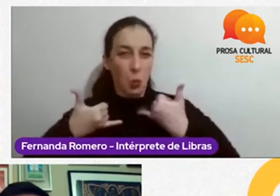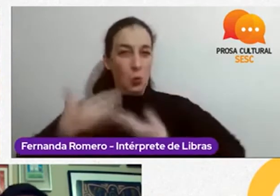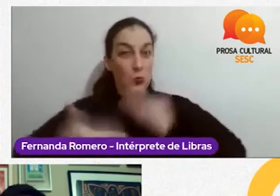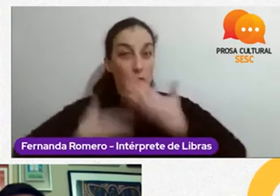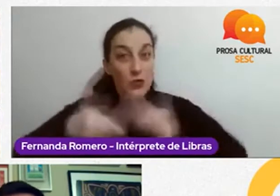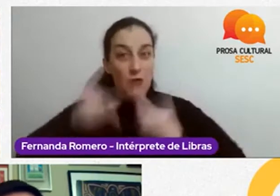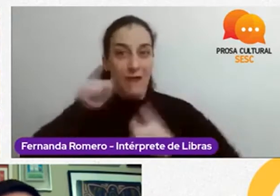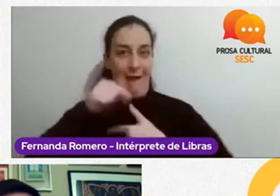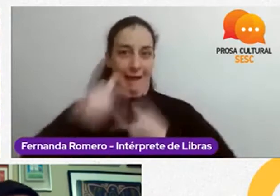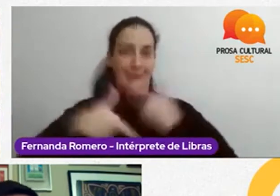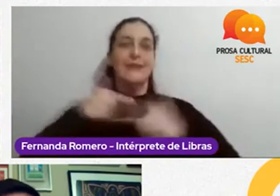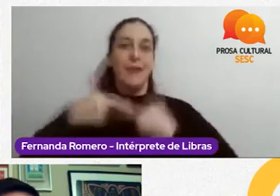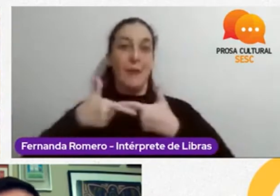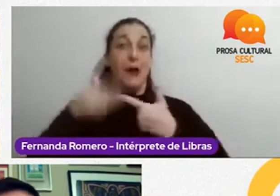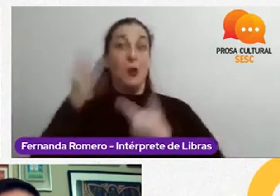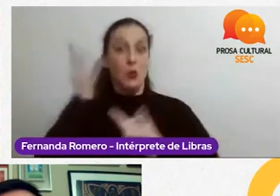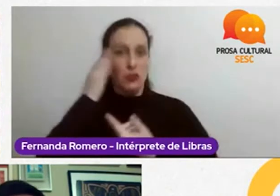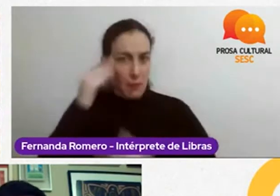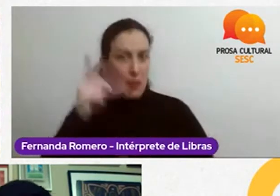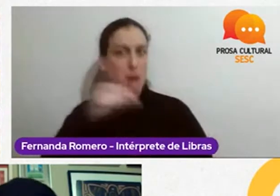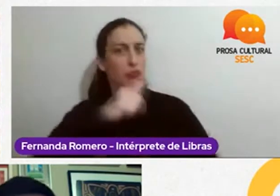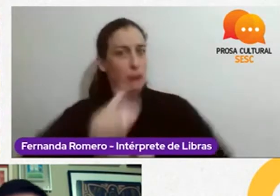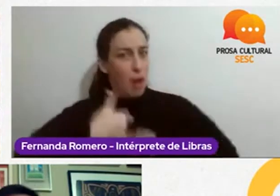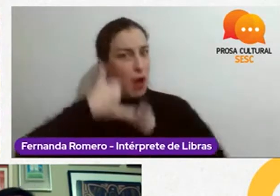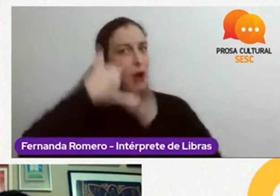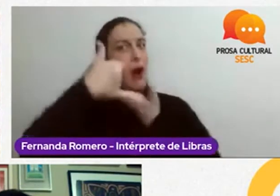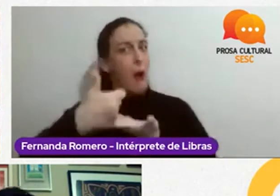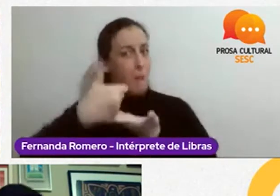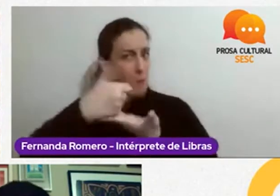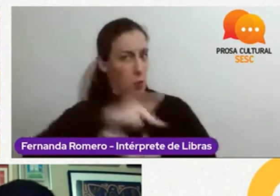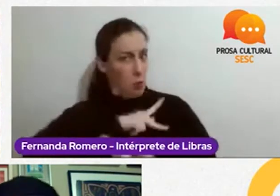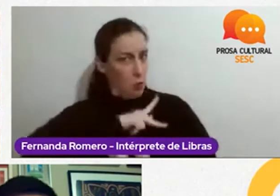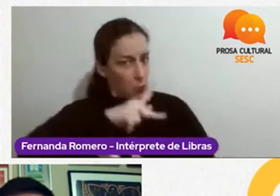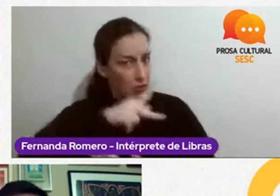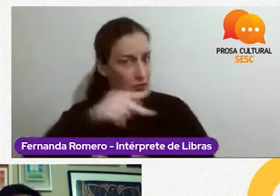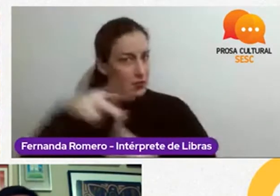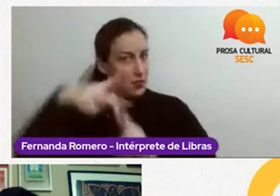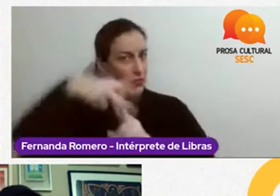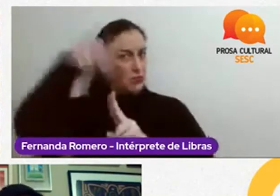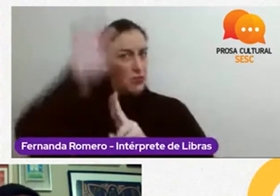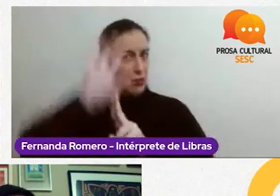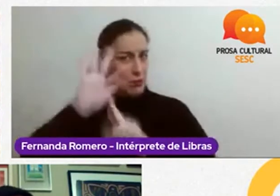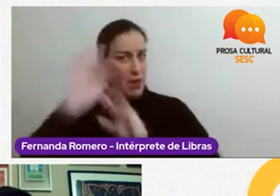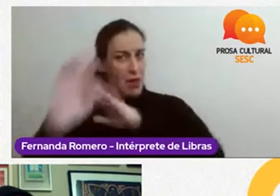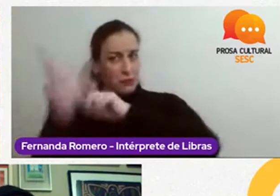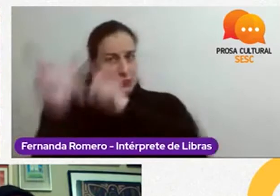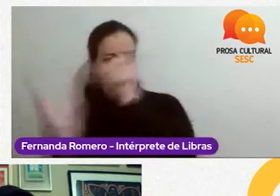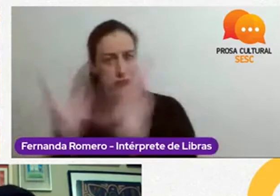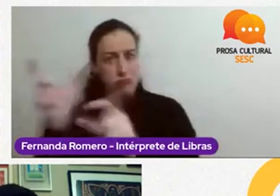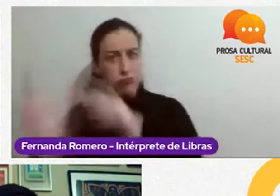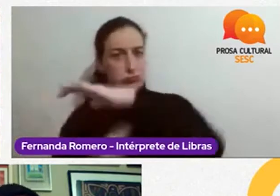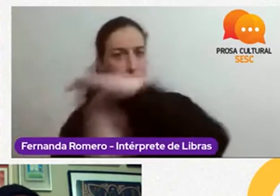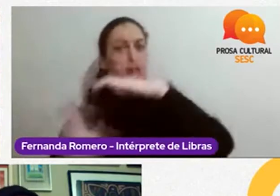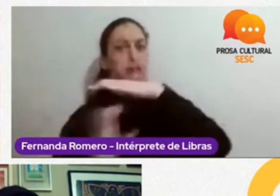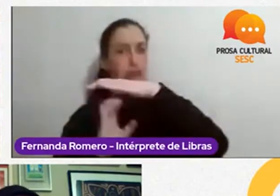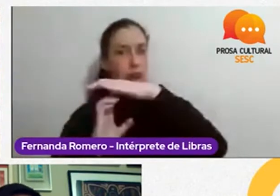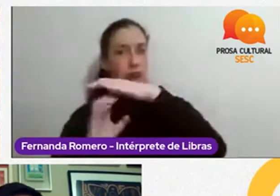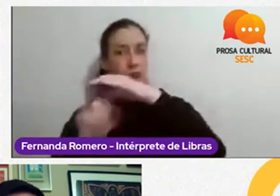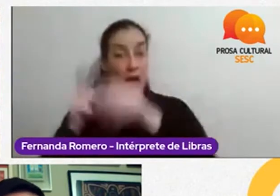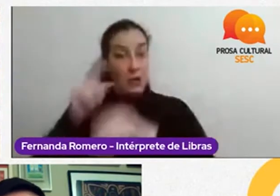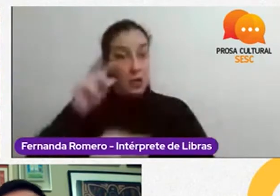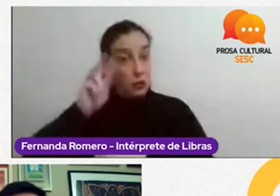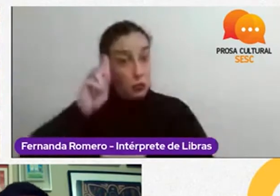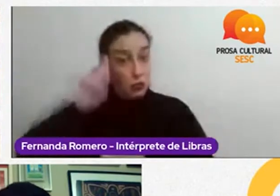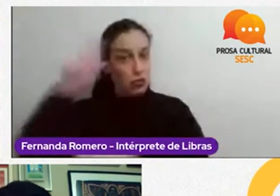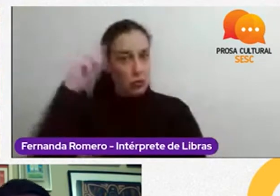trabalho, sabendo que nós temos o respaldo, né, de uma presidência da FEComércio, dos empresários que nos mantém e de uma direção regional que acredita nesse